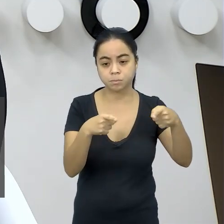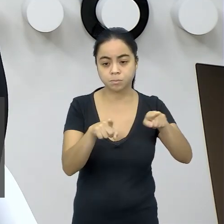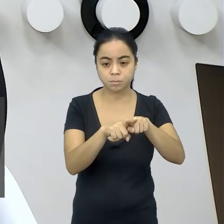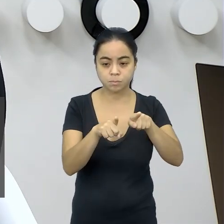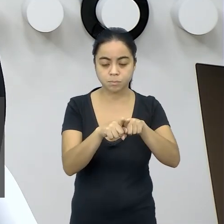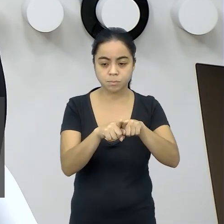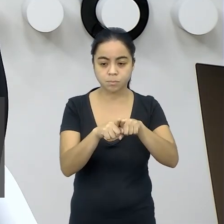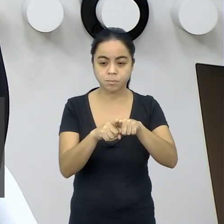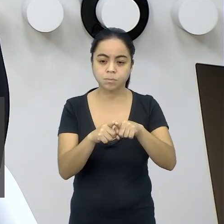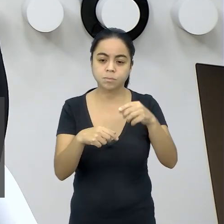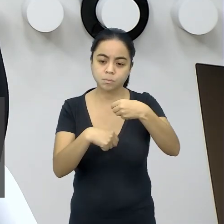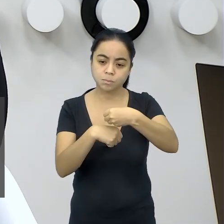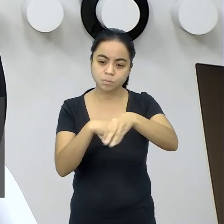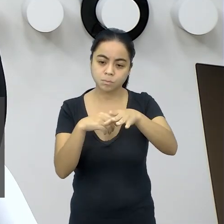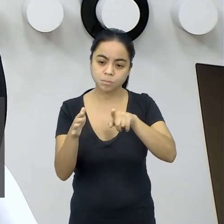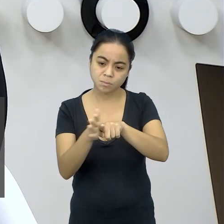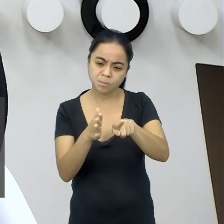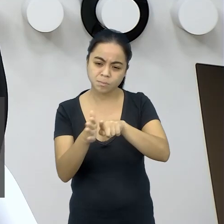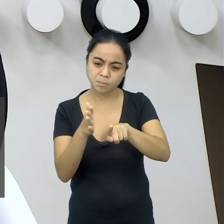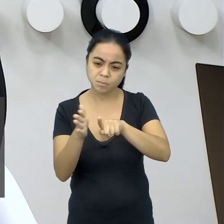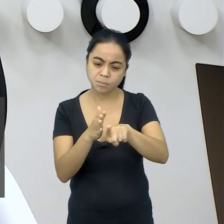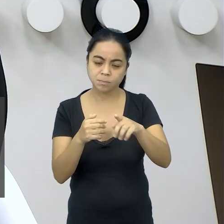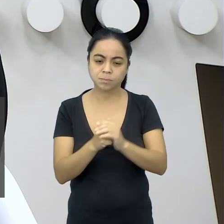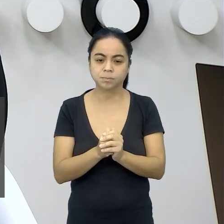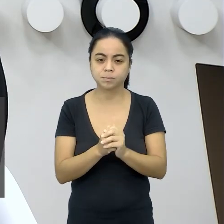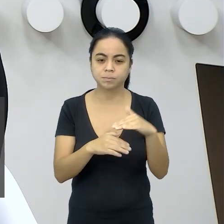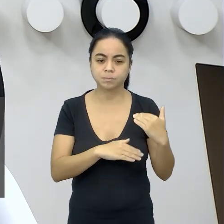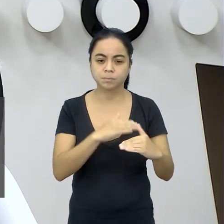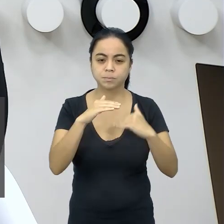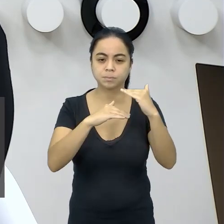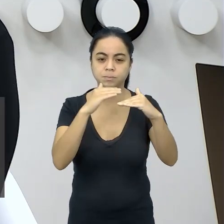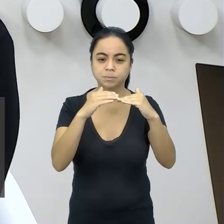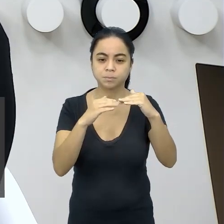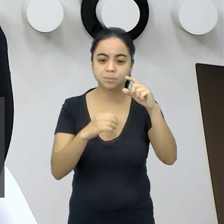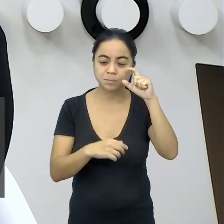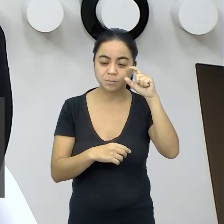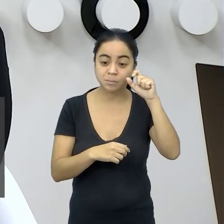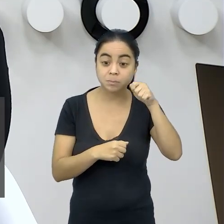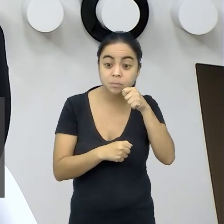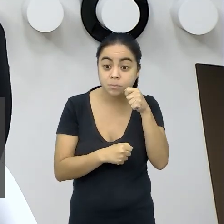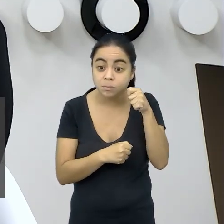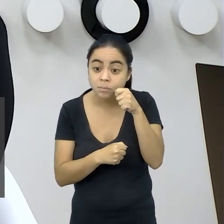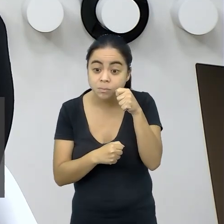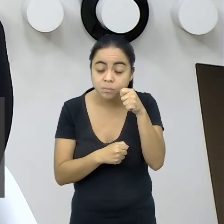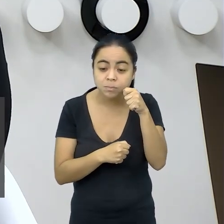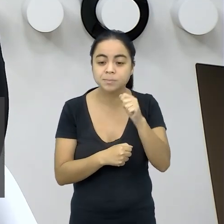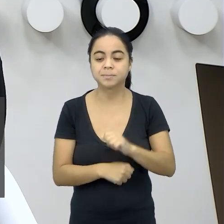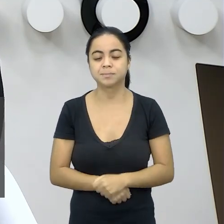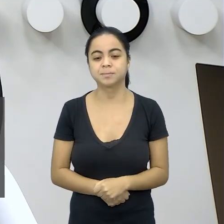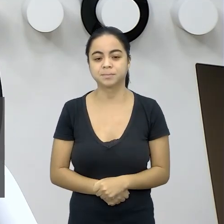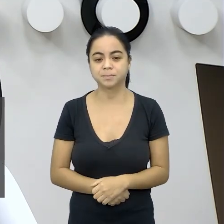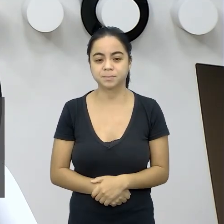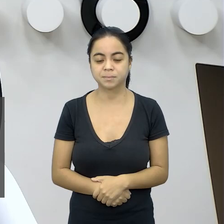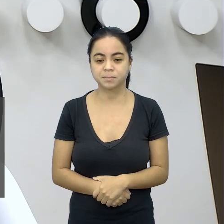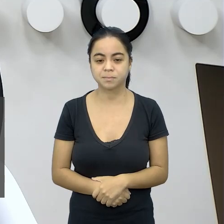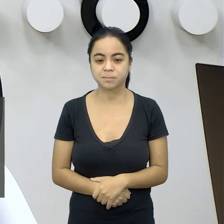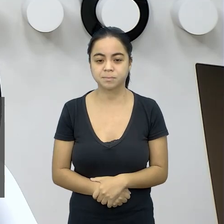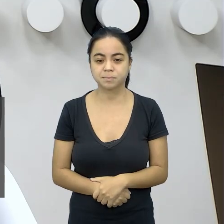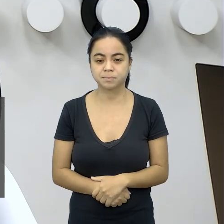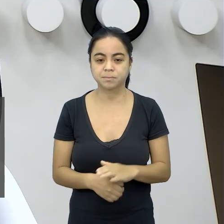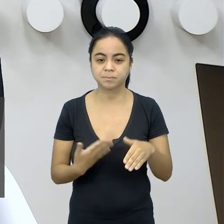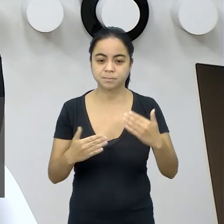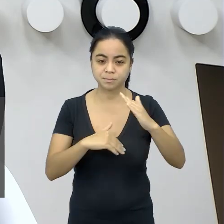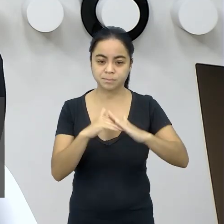de perguntas para esses estudantes desenvolverem a lupinha, né? Que o Renan não comentou qual que era, né? E